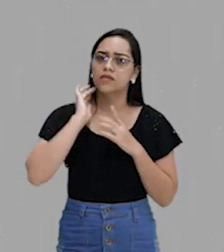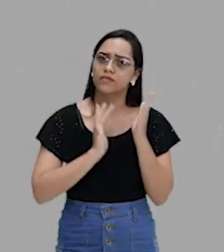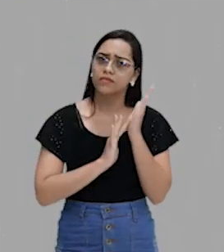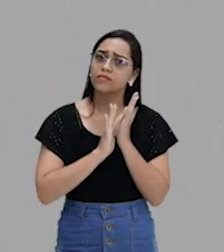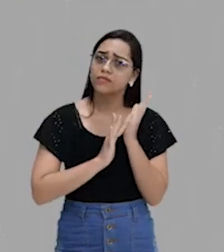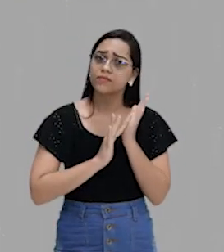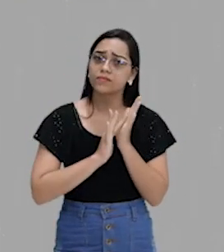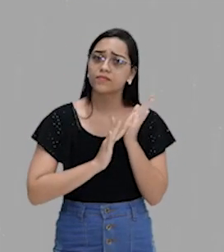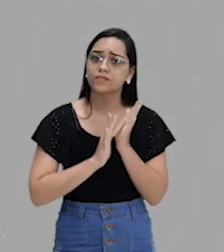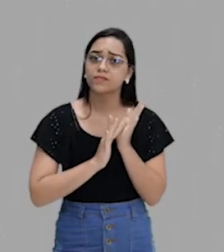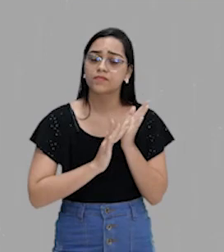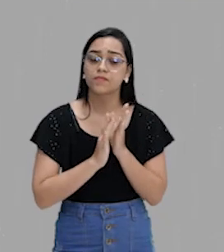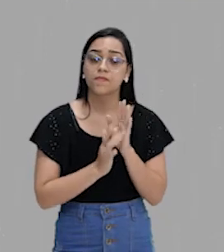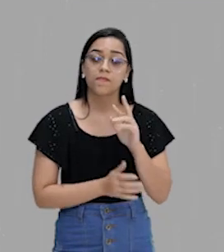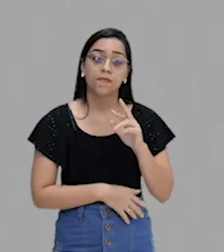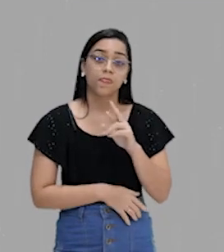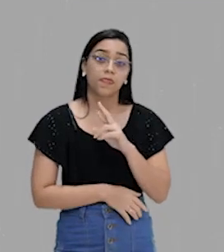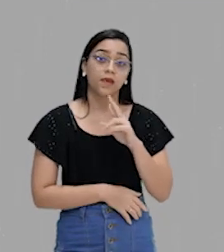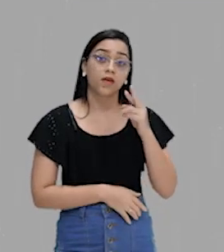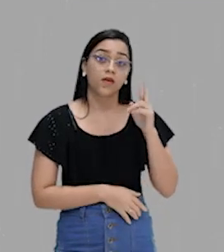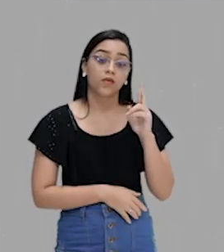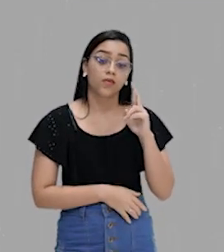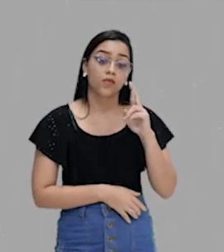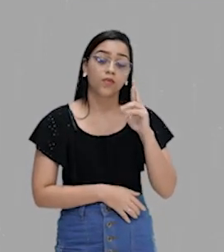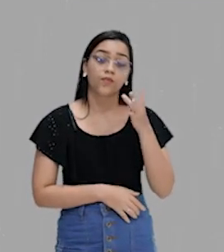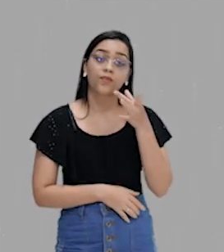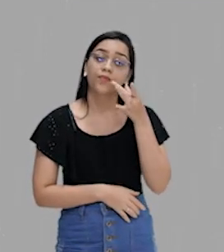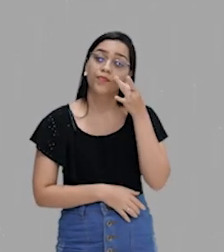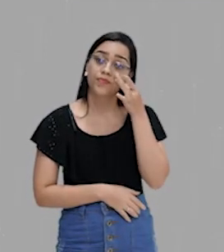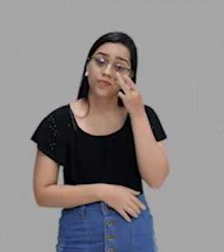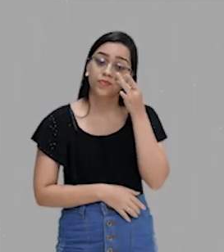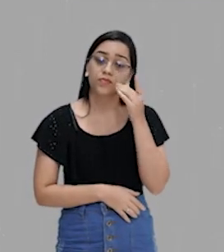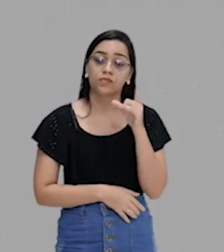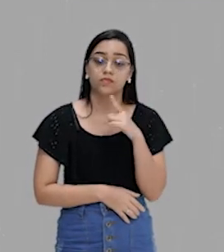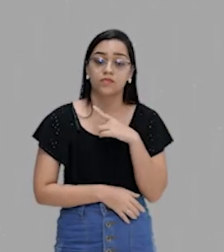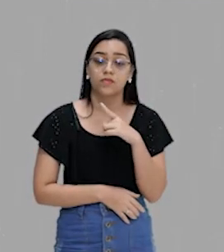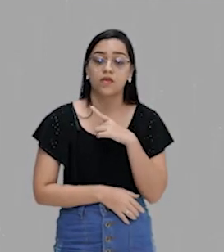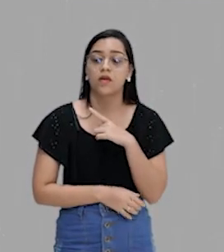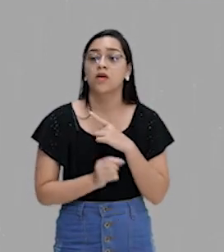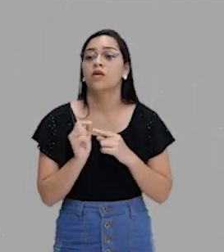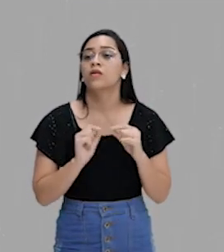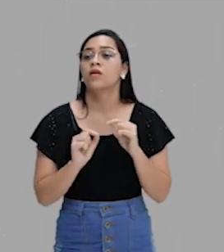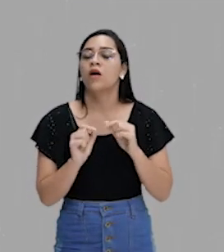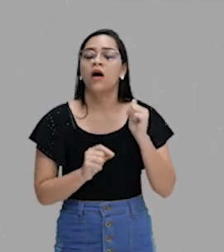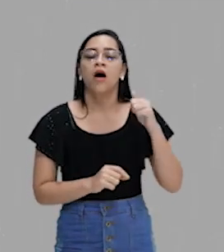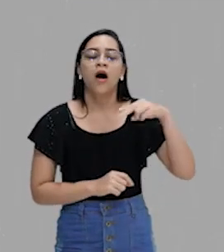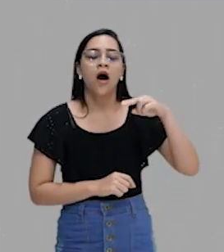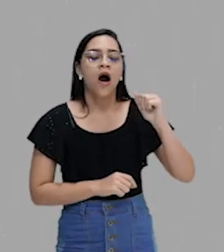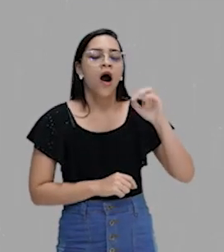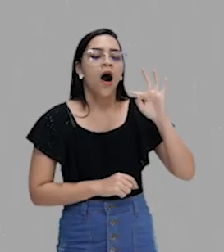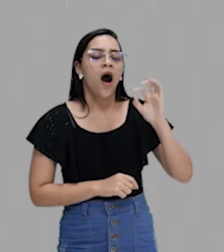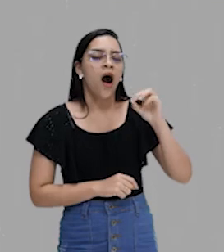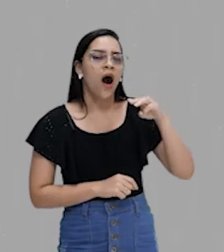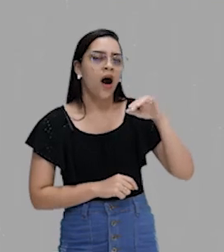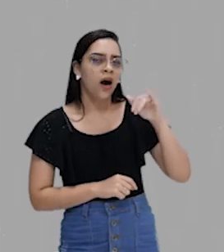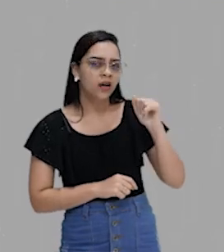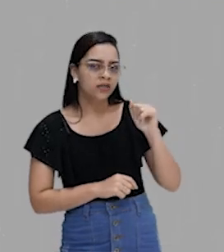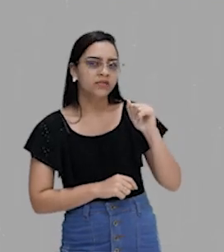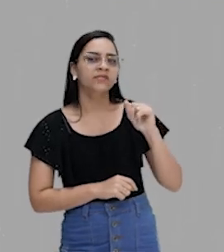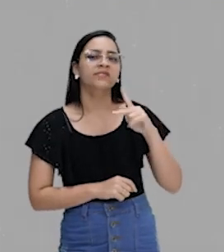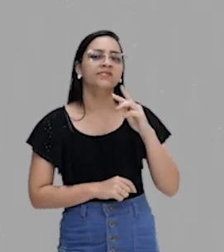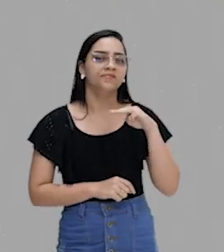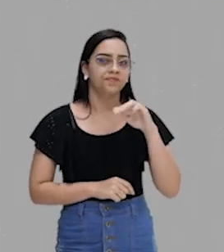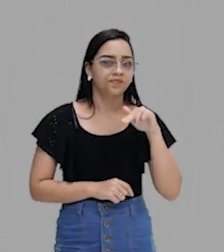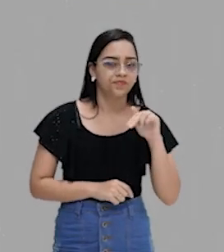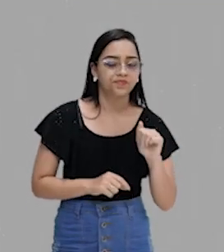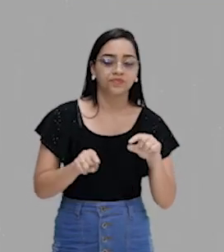maquiada. E o realismo trouxe o que se chama de anatomia humana, né? Anatomia, como eu já